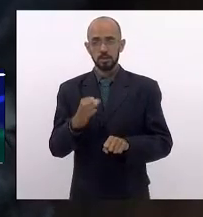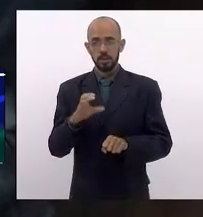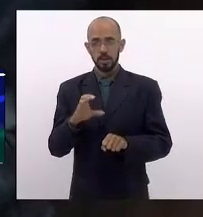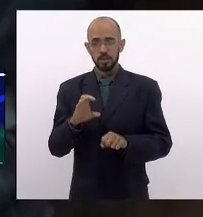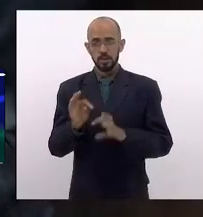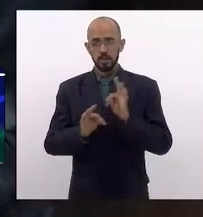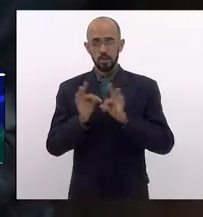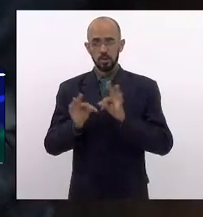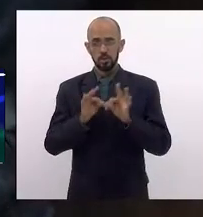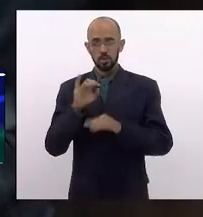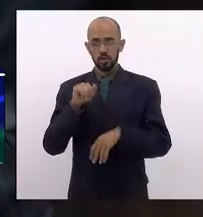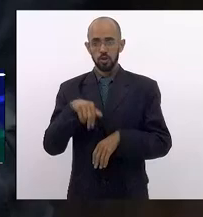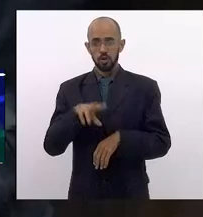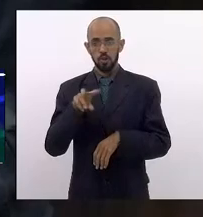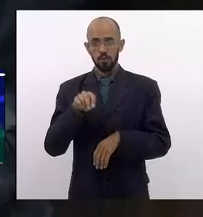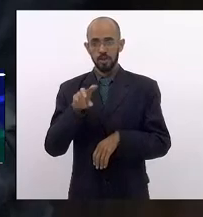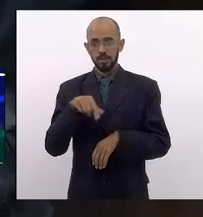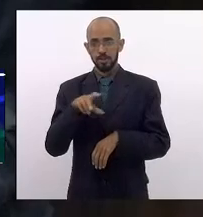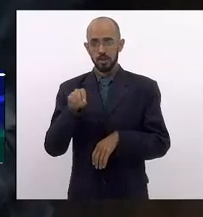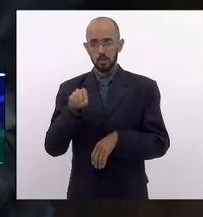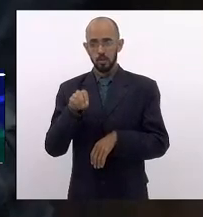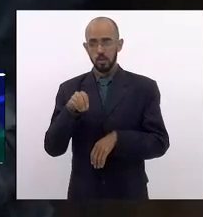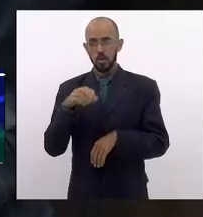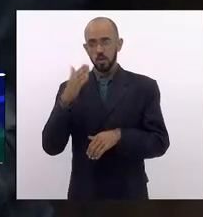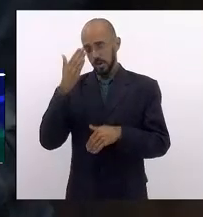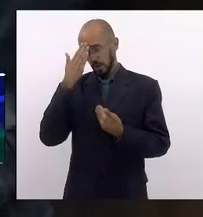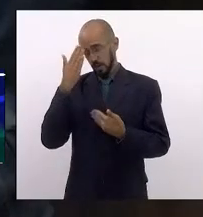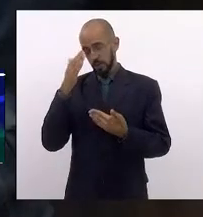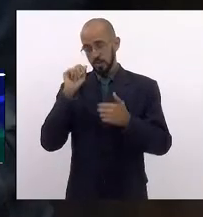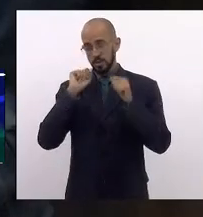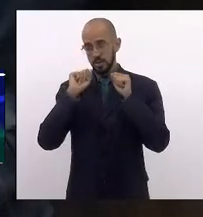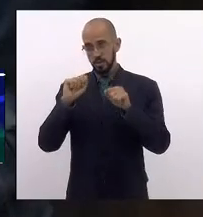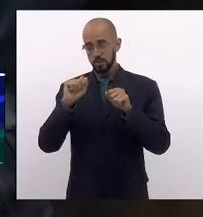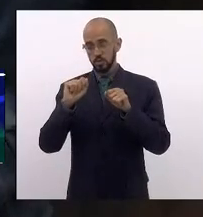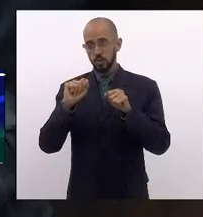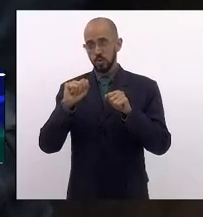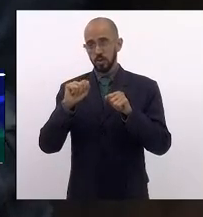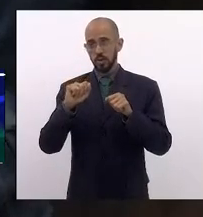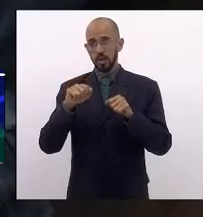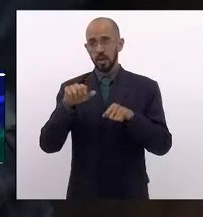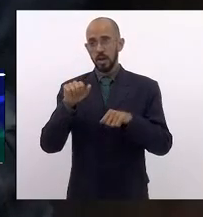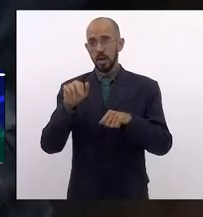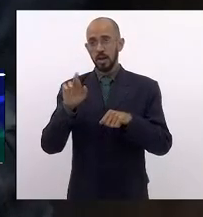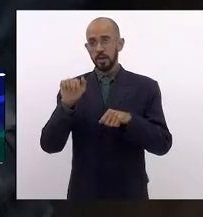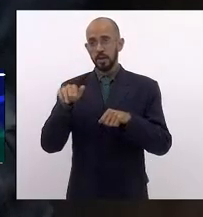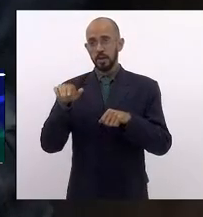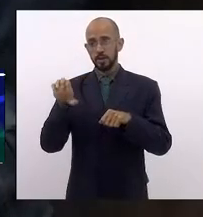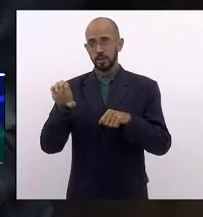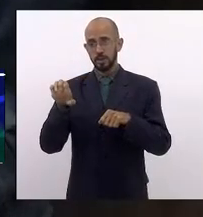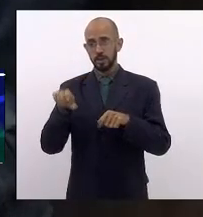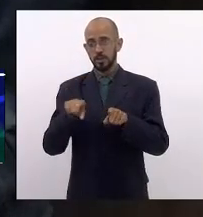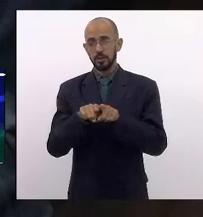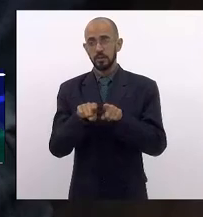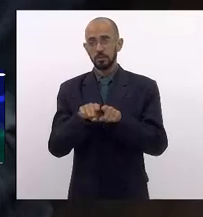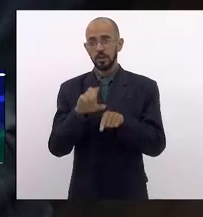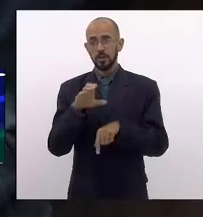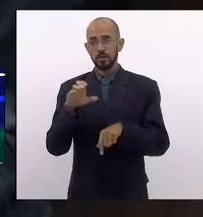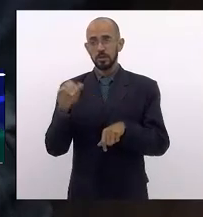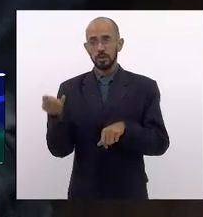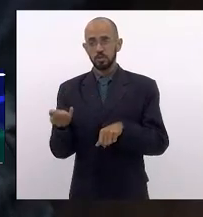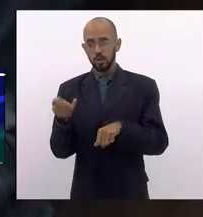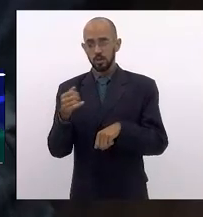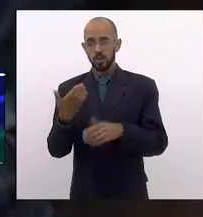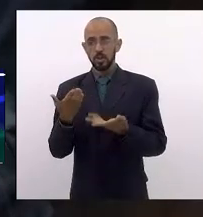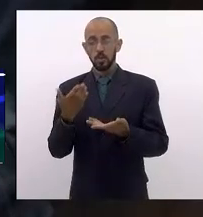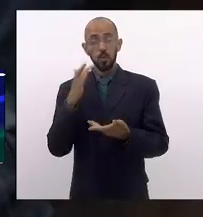inovação agradeço muito a minha assessora Ariane Alves que debruçou sobre a matéria de novo a Milena Peixoto da ccj eu acho André até